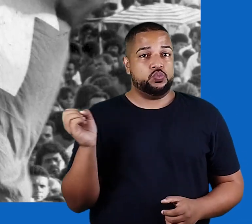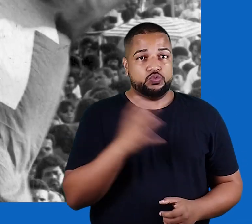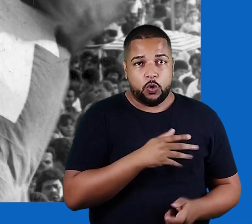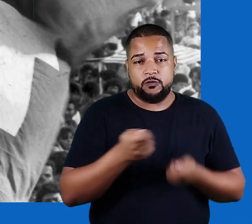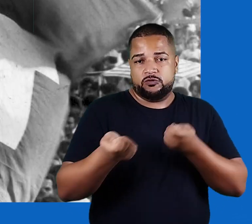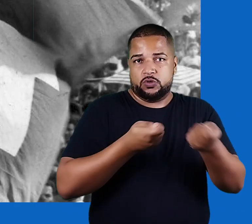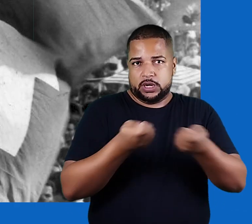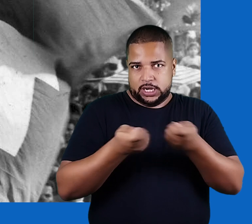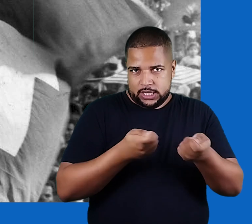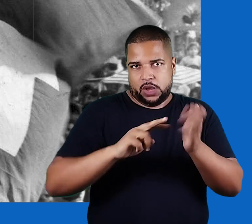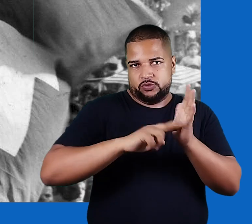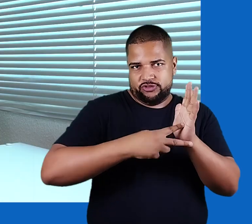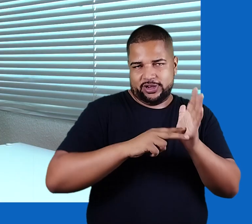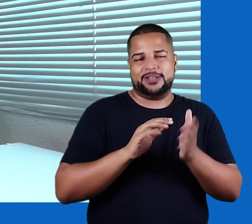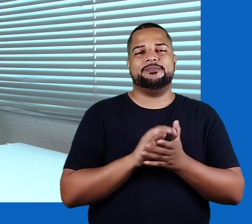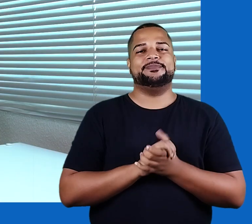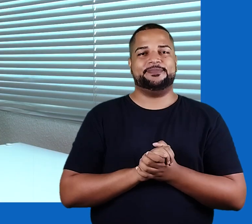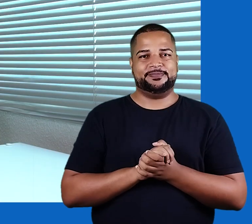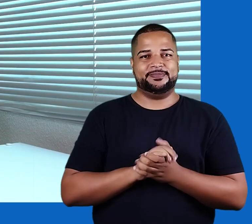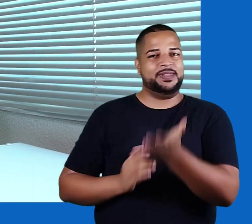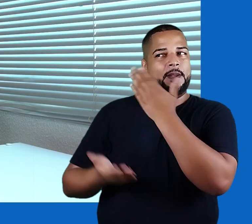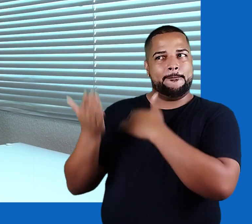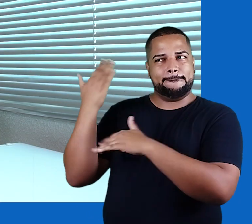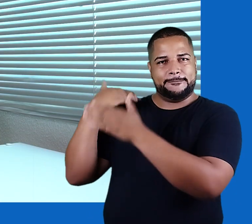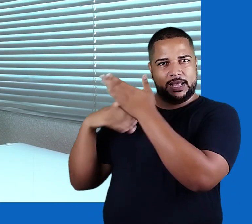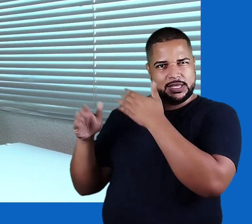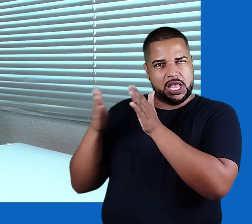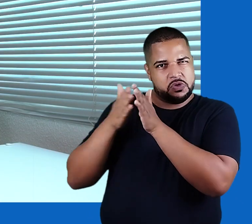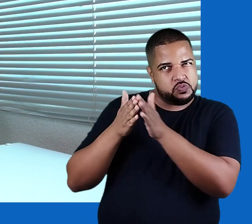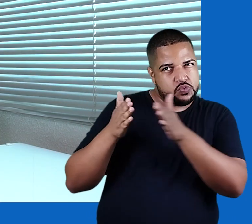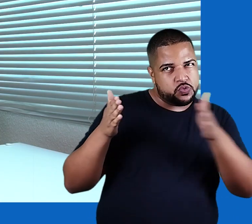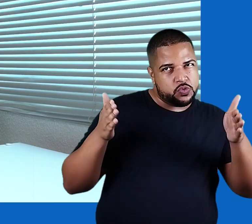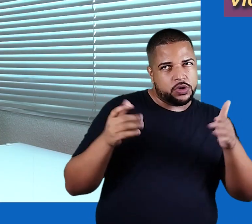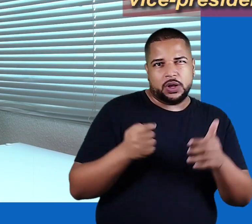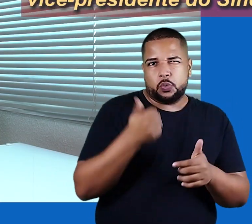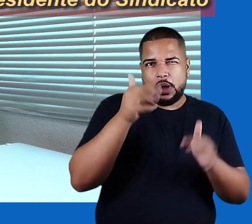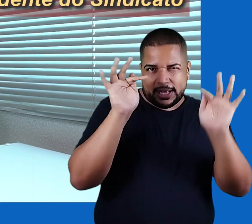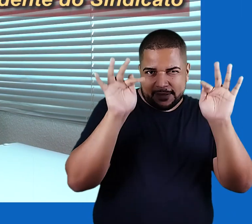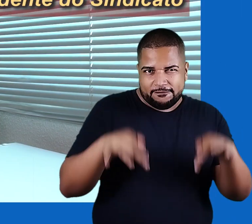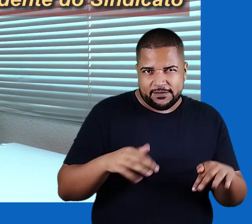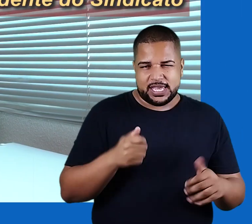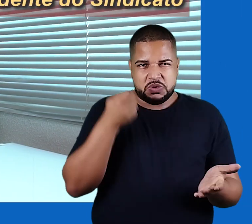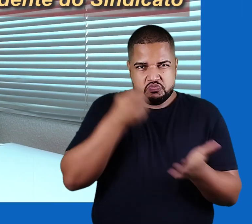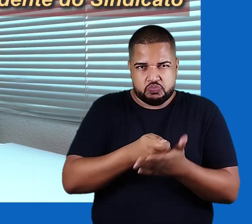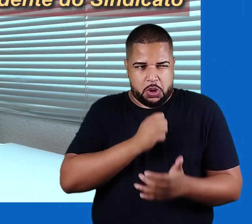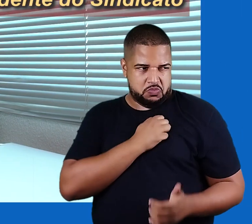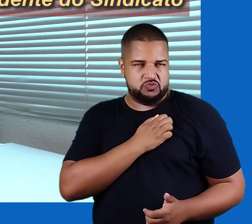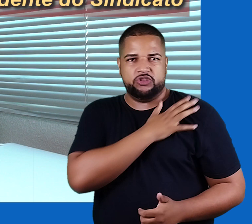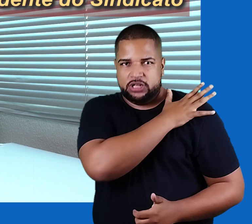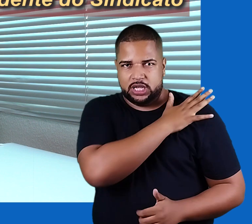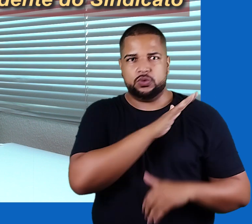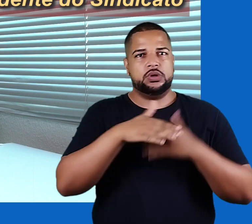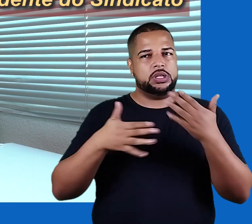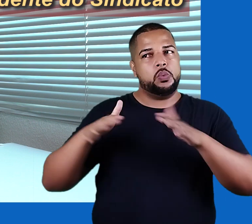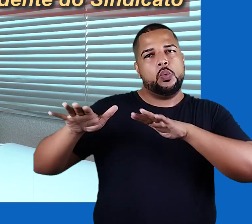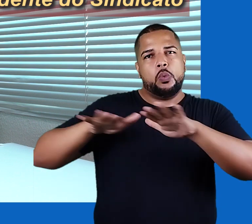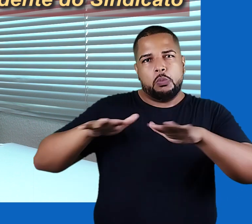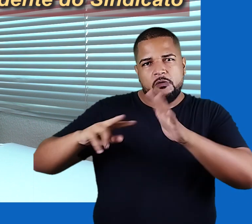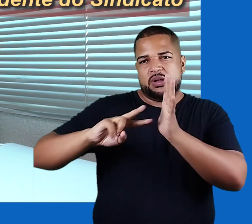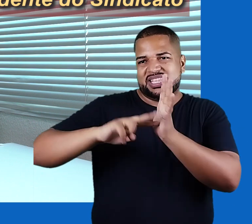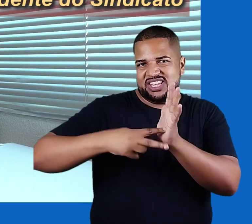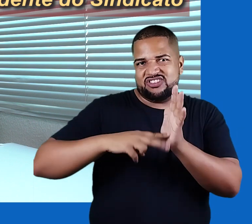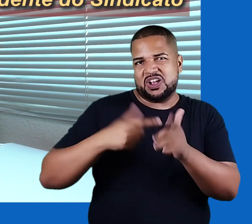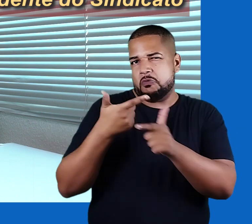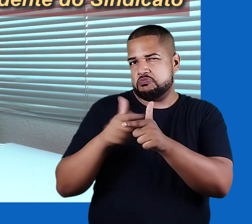de atuação sindical. Nós estávamos saindo naquela época, saindo do final da ditadura, o movimento sindical